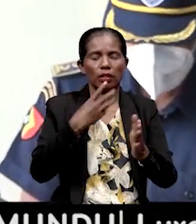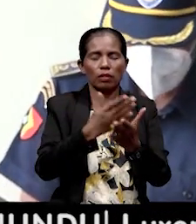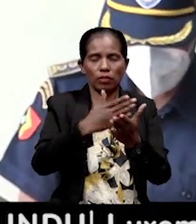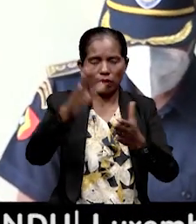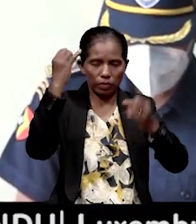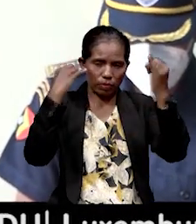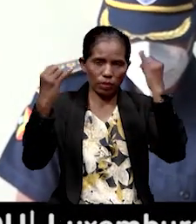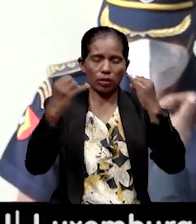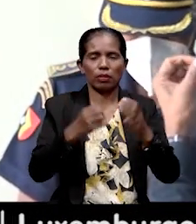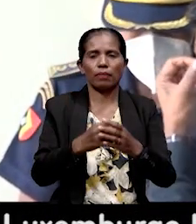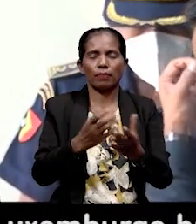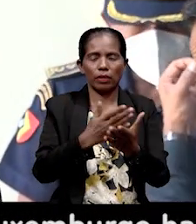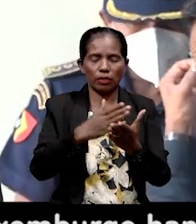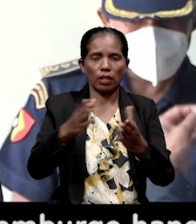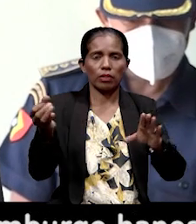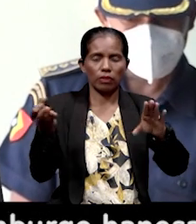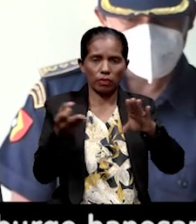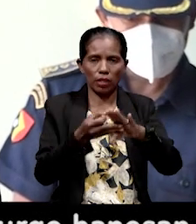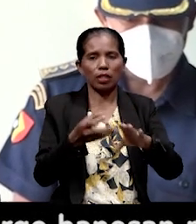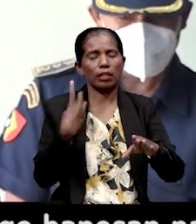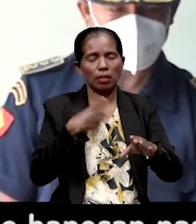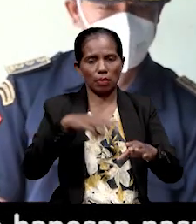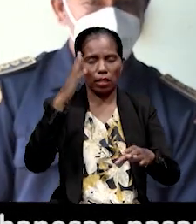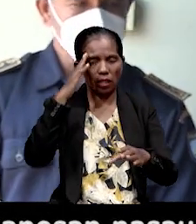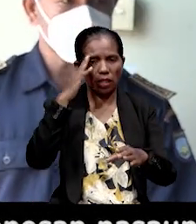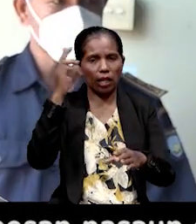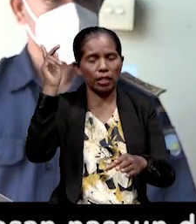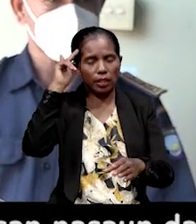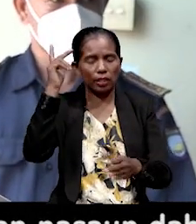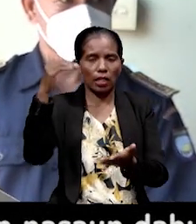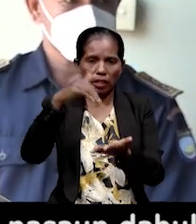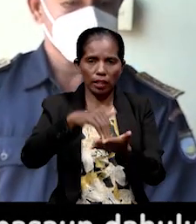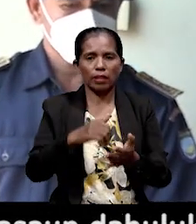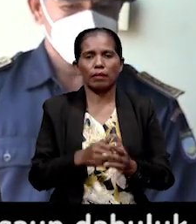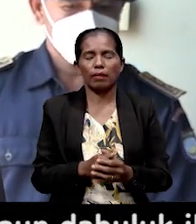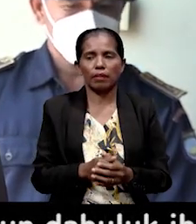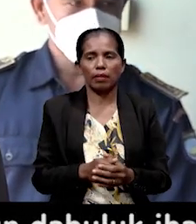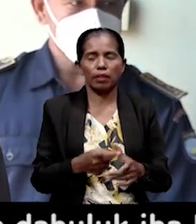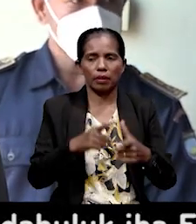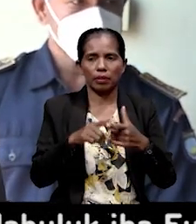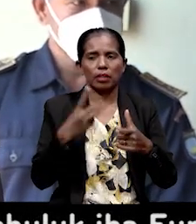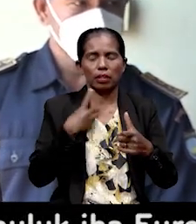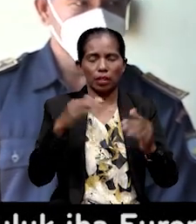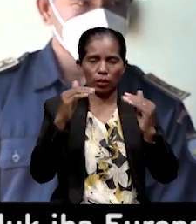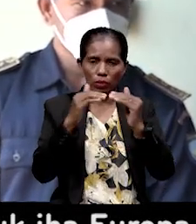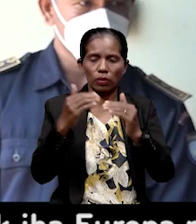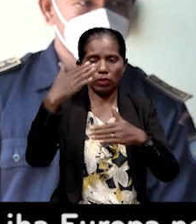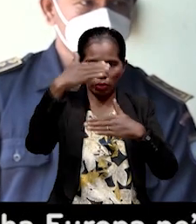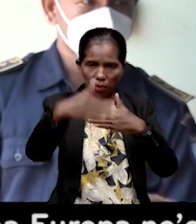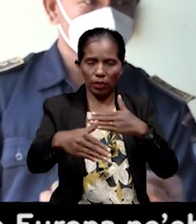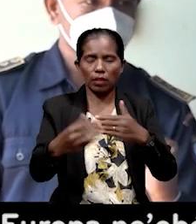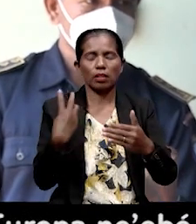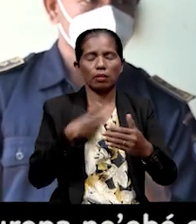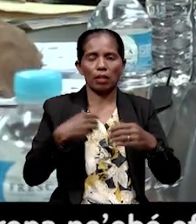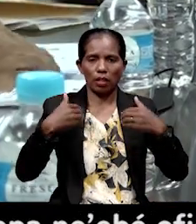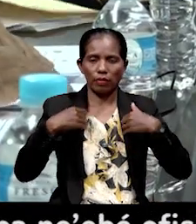informações fahe documentos para de bela analisa depois se ifle fale reunião ifle mai por de bela ia discussão